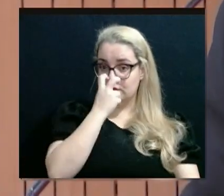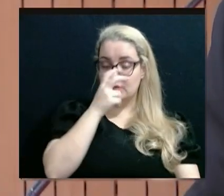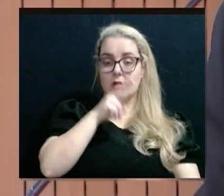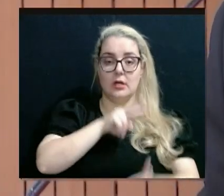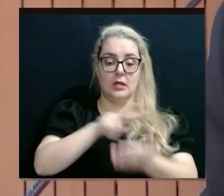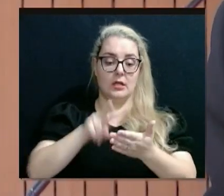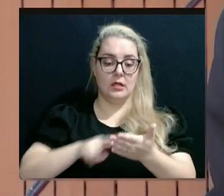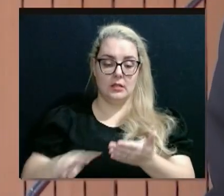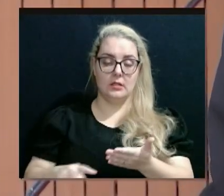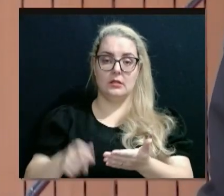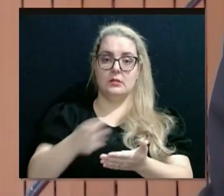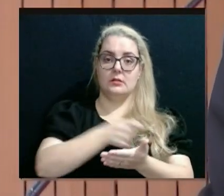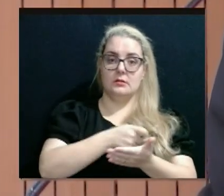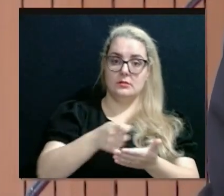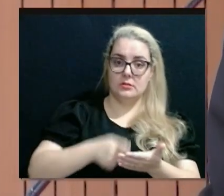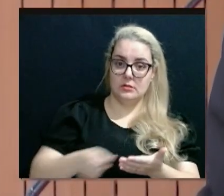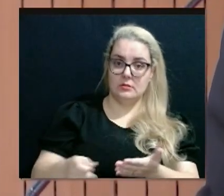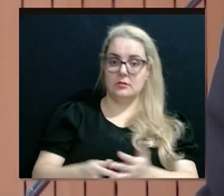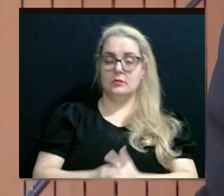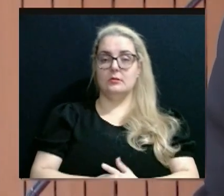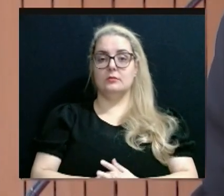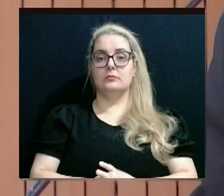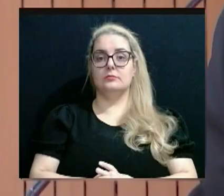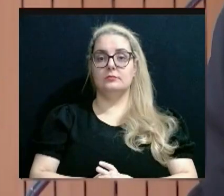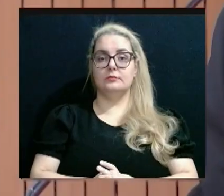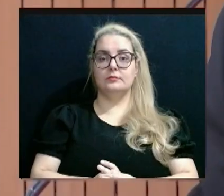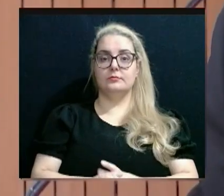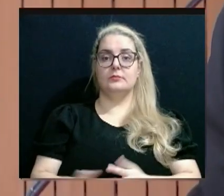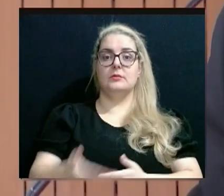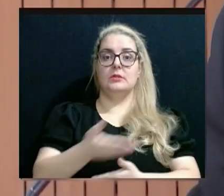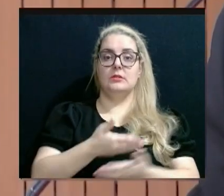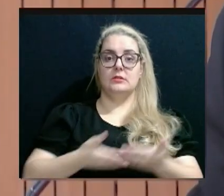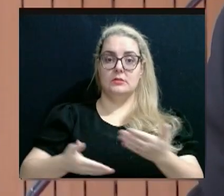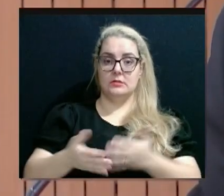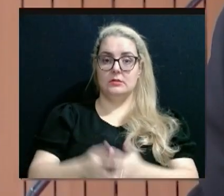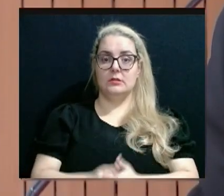escrever, se